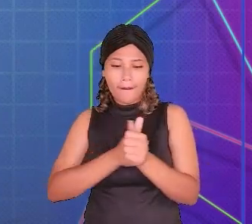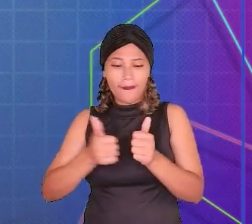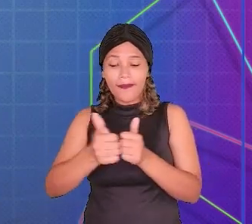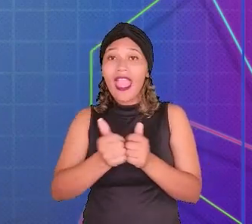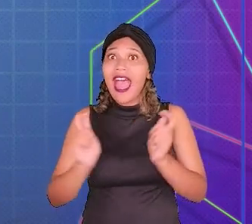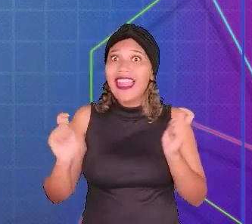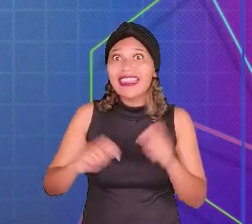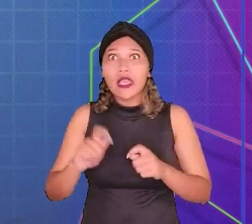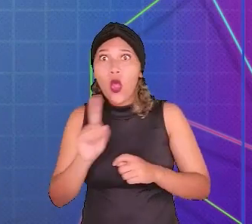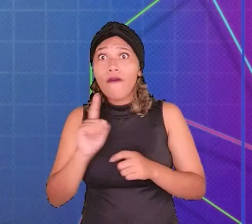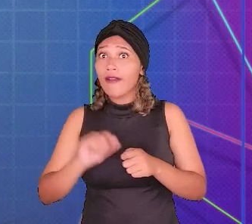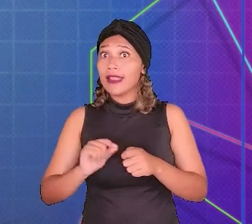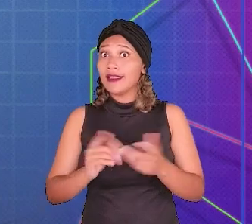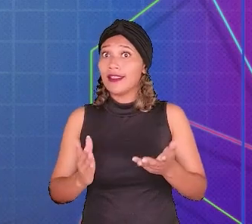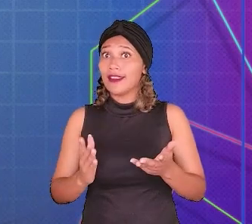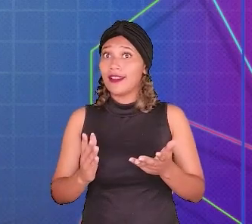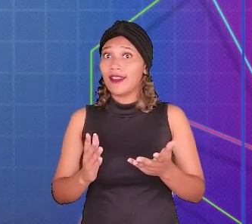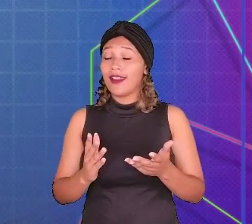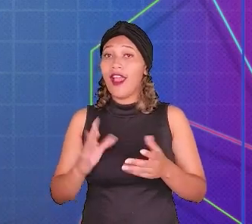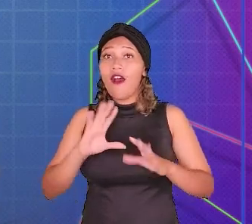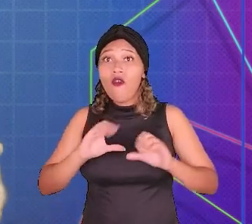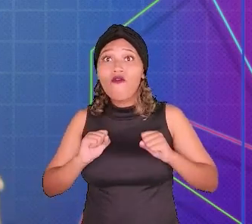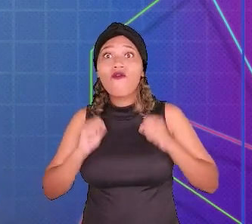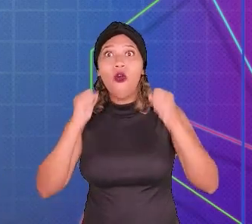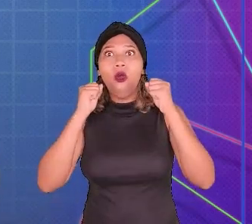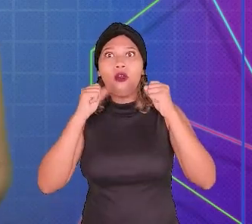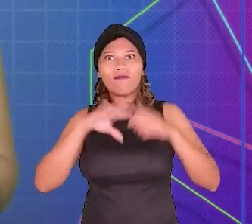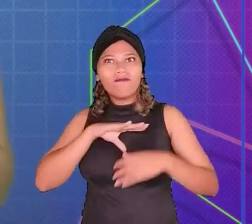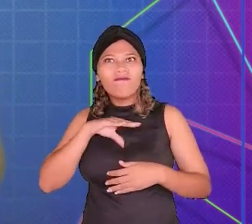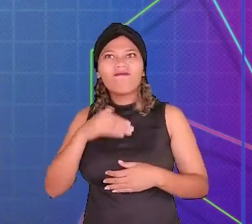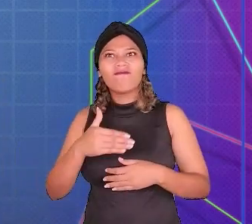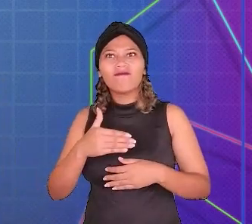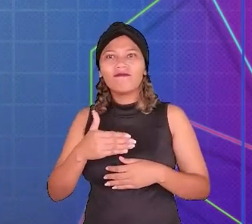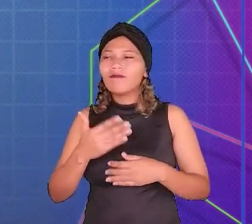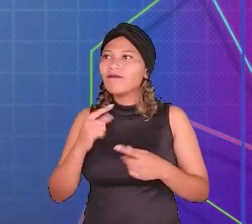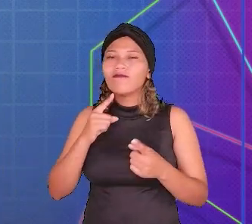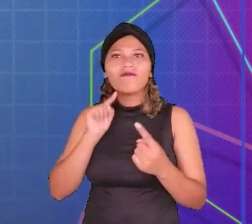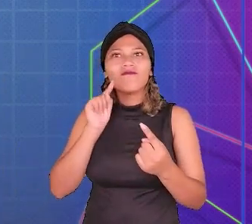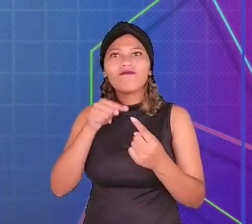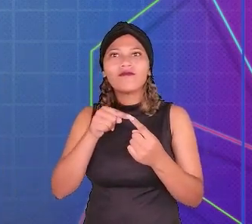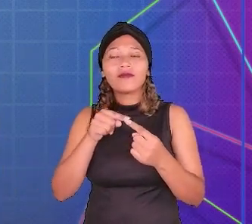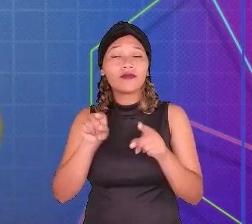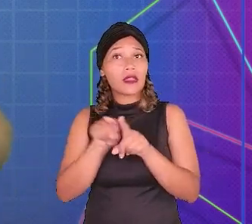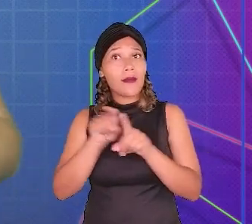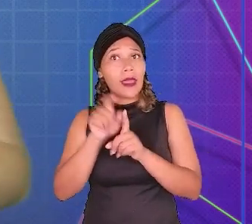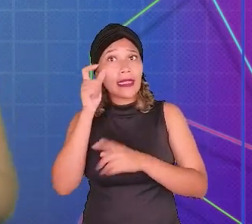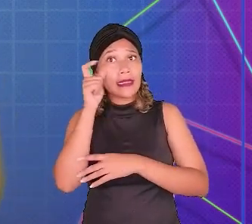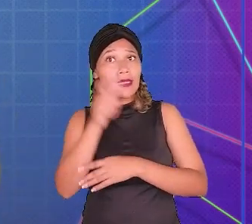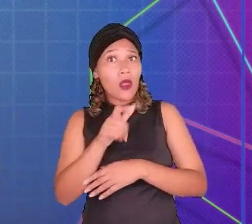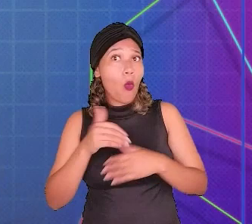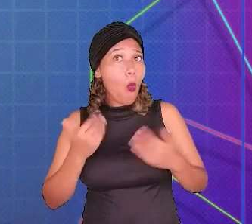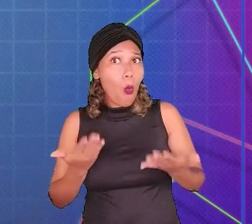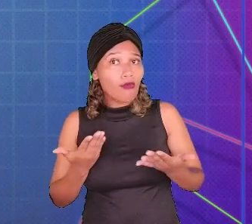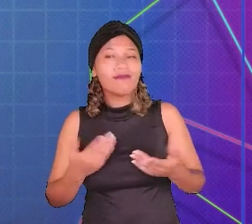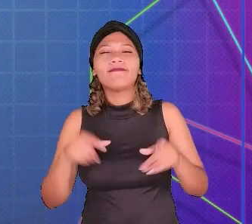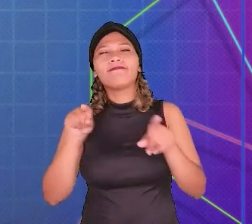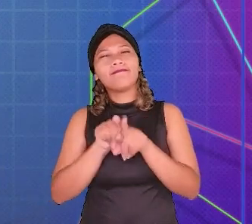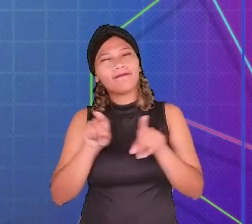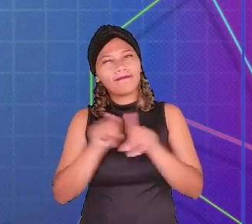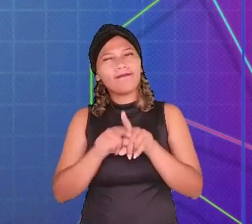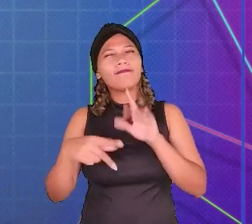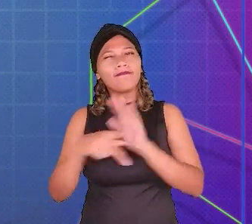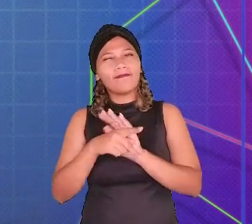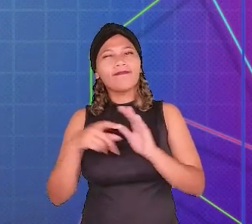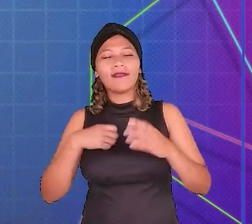é capaz ou não de fazer, até onde vai a sua força, sua motivação para algo e o que realmente o interessa. E